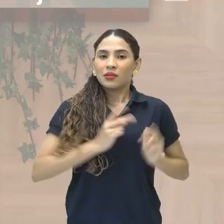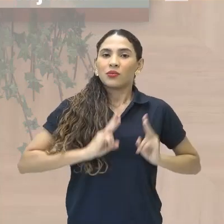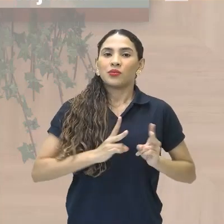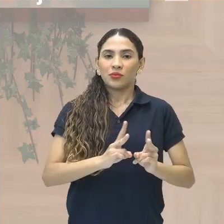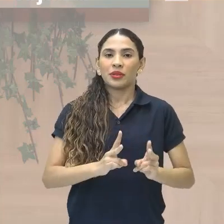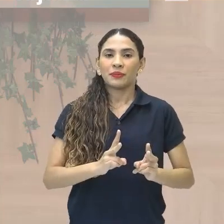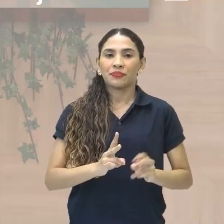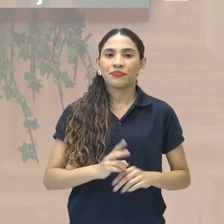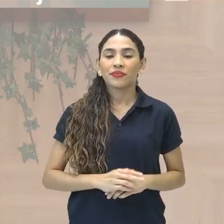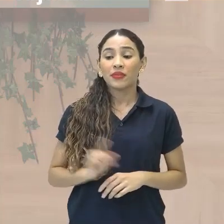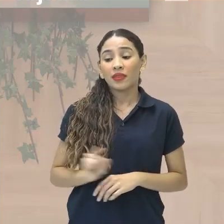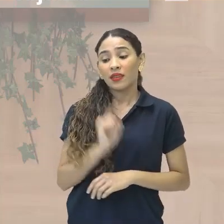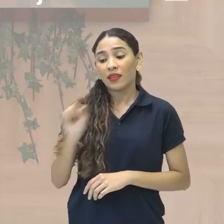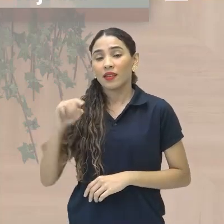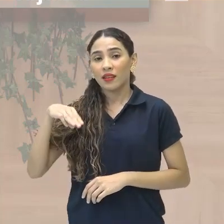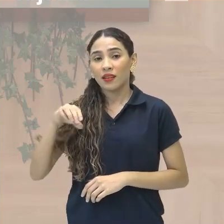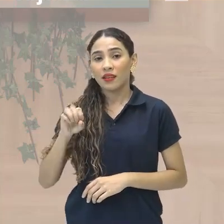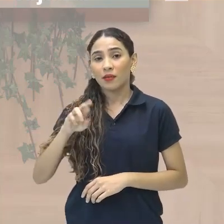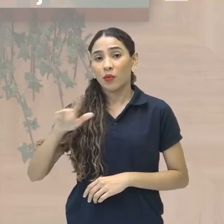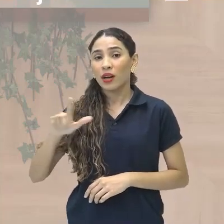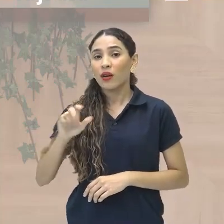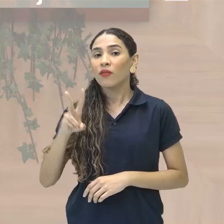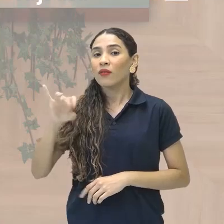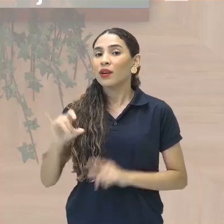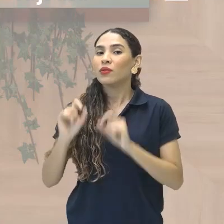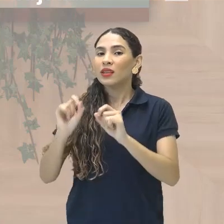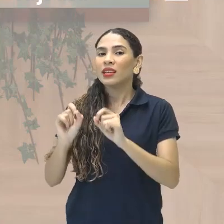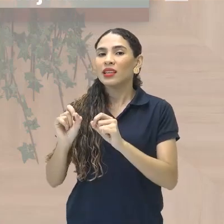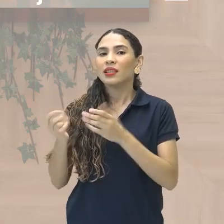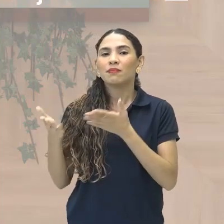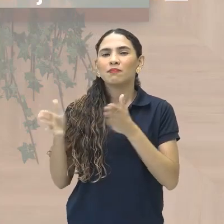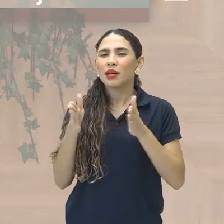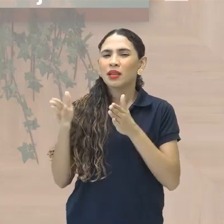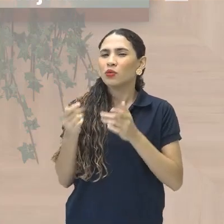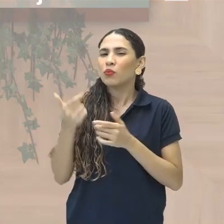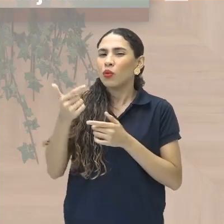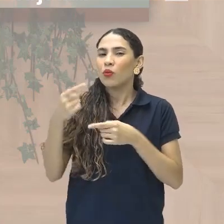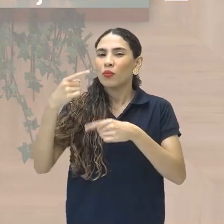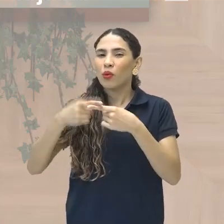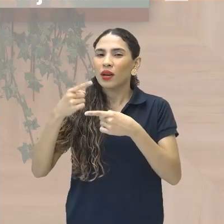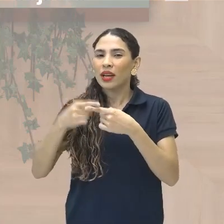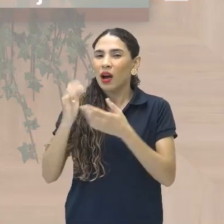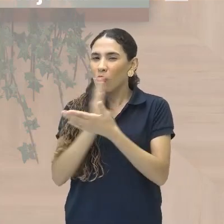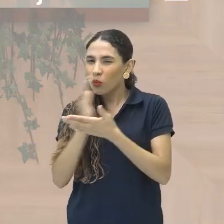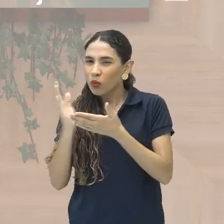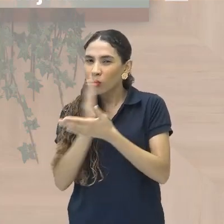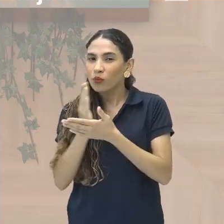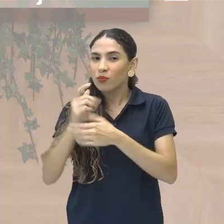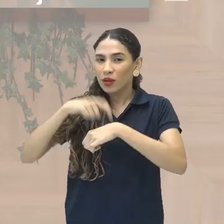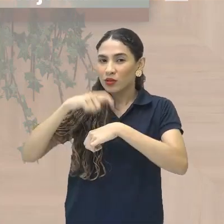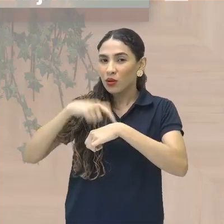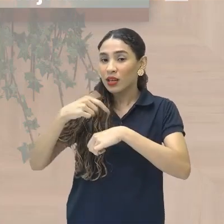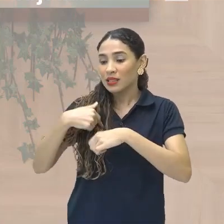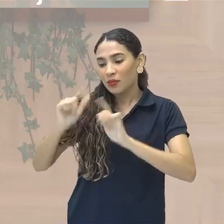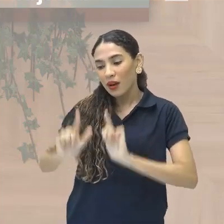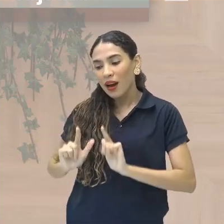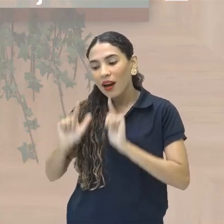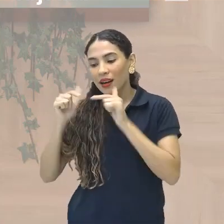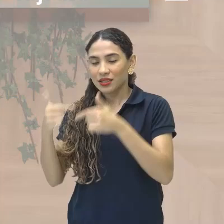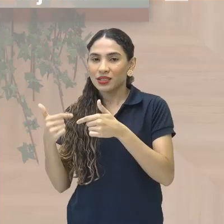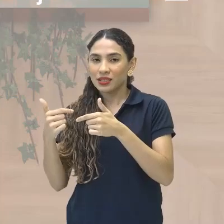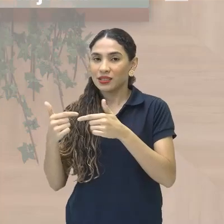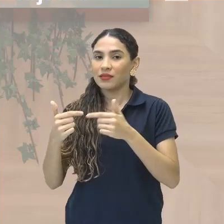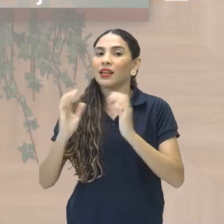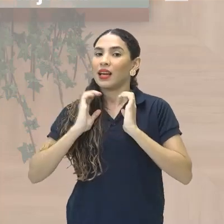permanente. Enquanto a moral ela vai ser temporária, porque em algum momento eu vou agir de uma